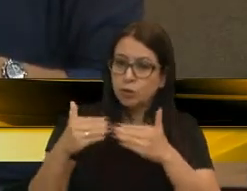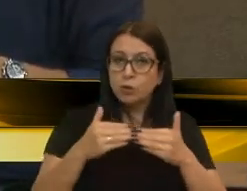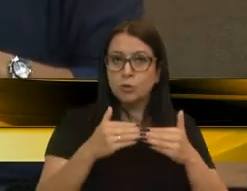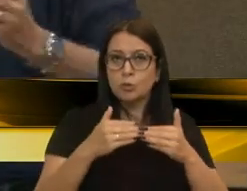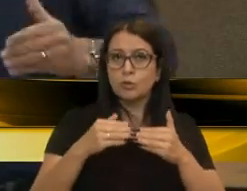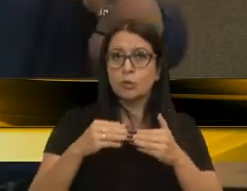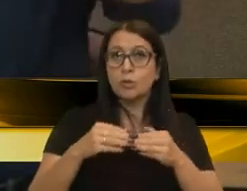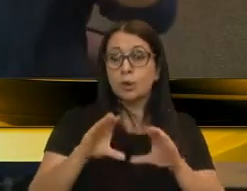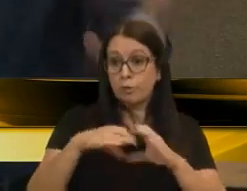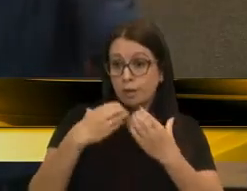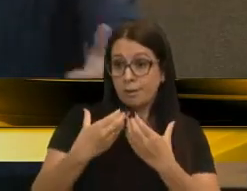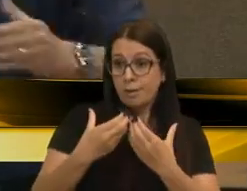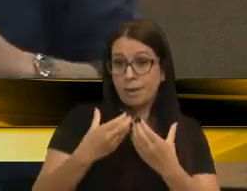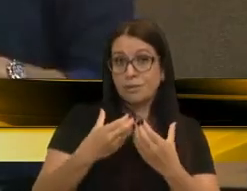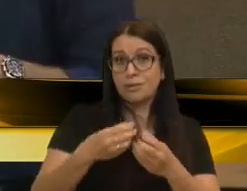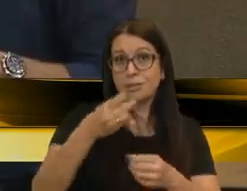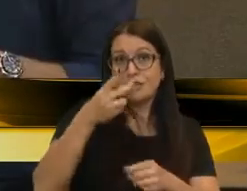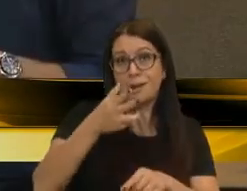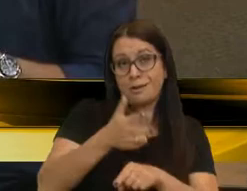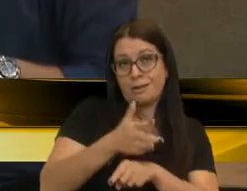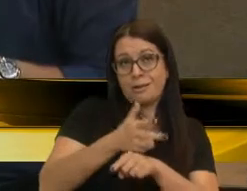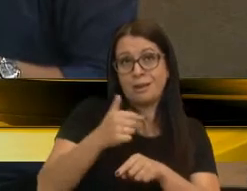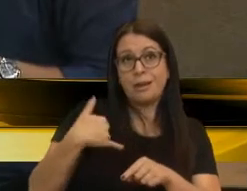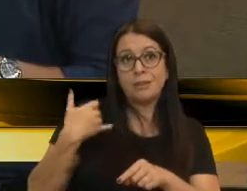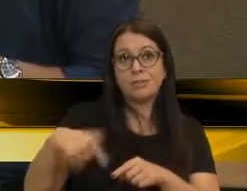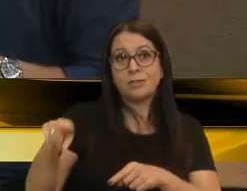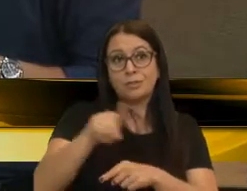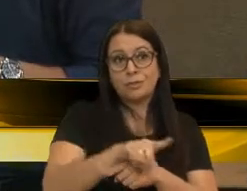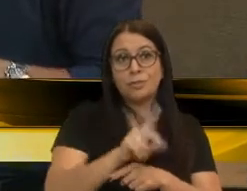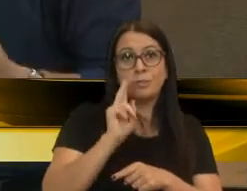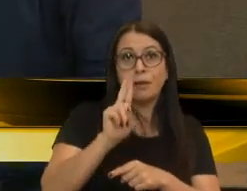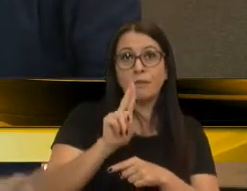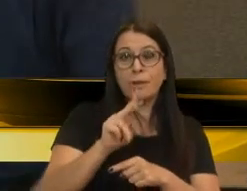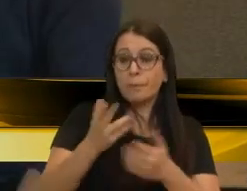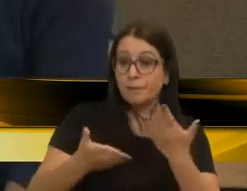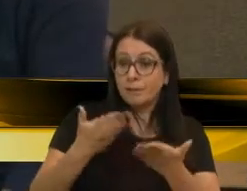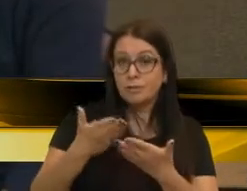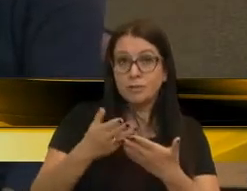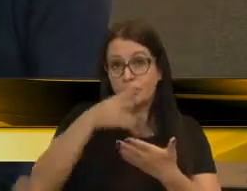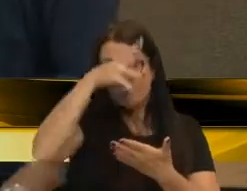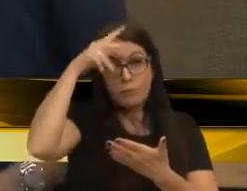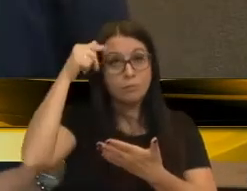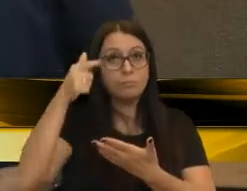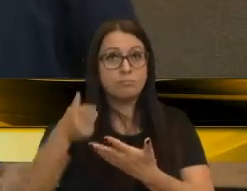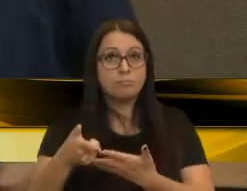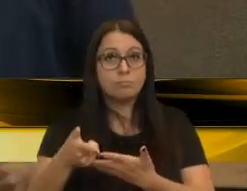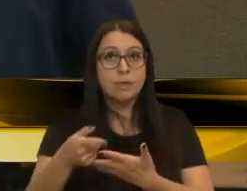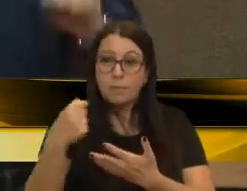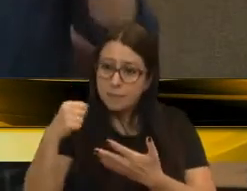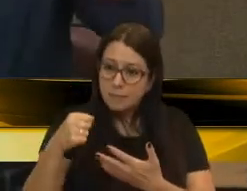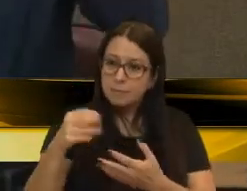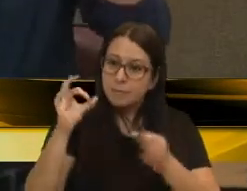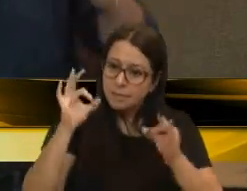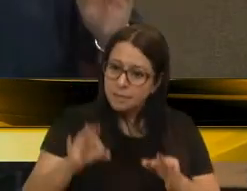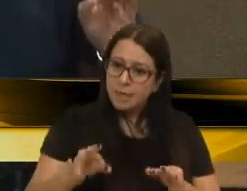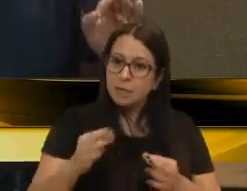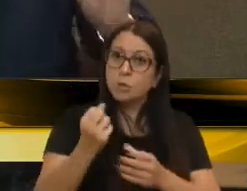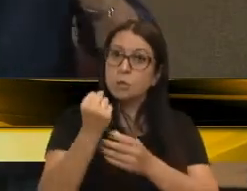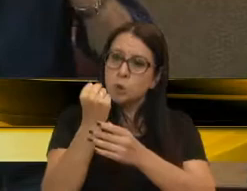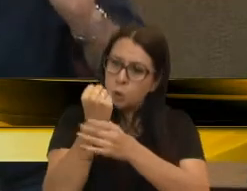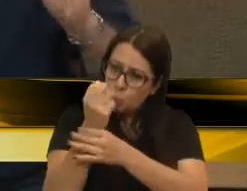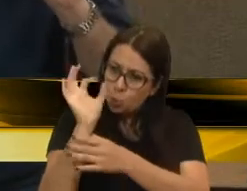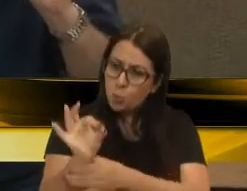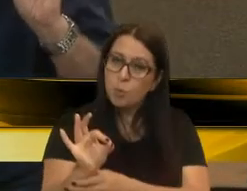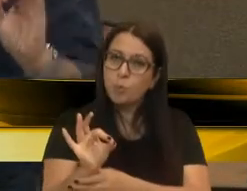dos idosos, quando procuram a prefeitura para serem atendidos. Nós precisamos realmente assegurar e priorizar